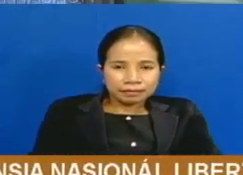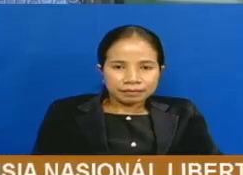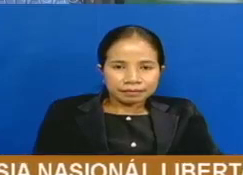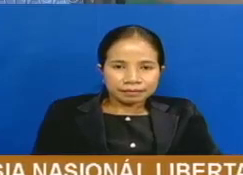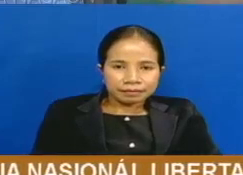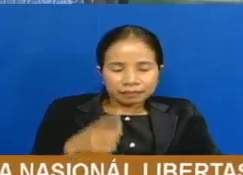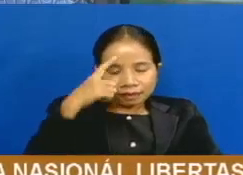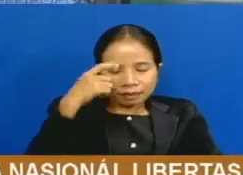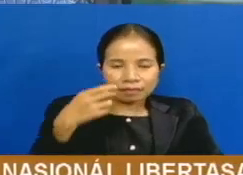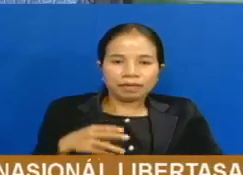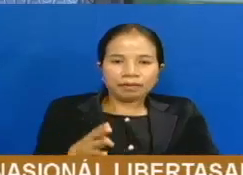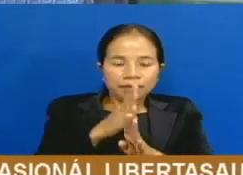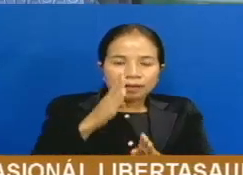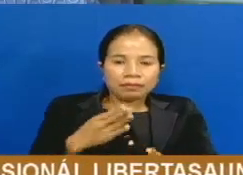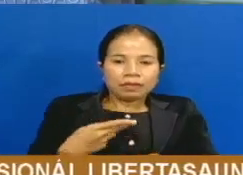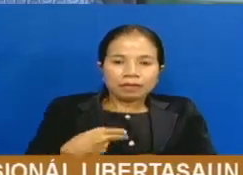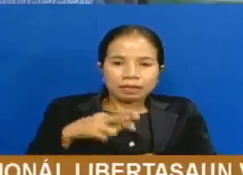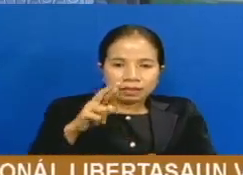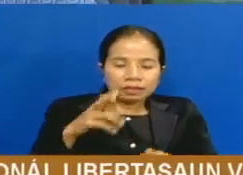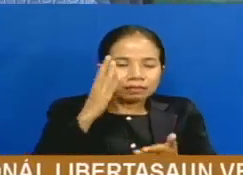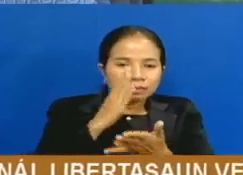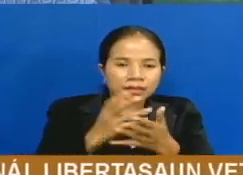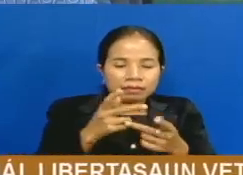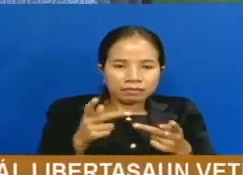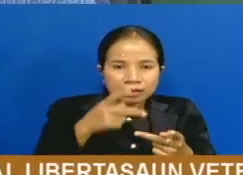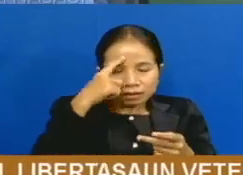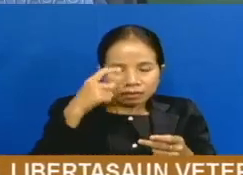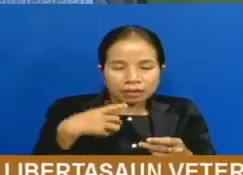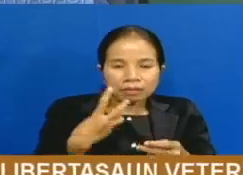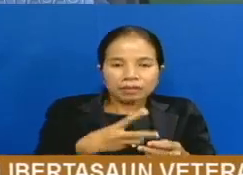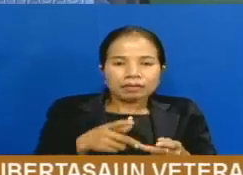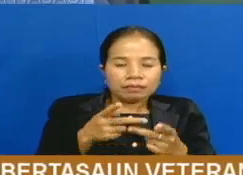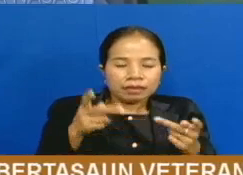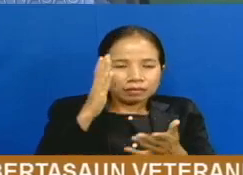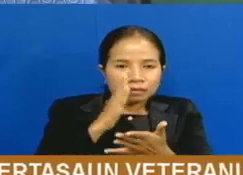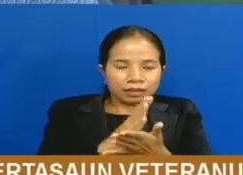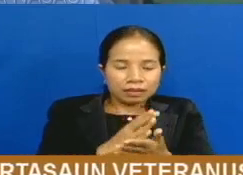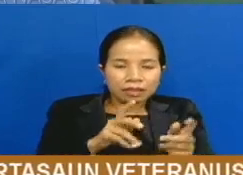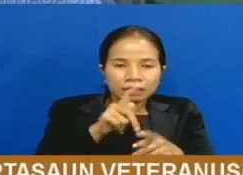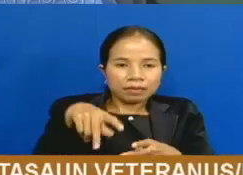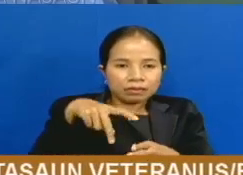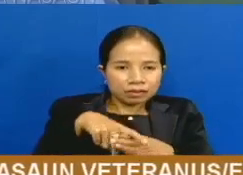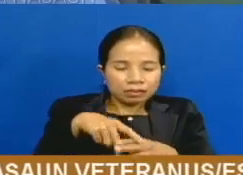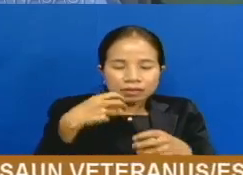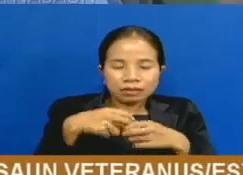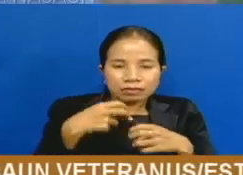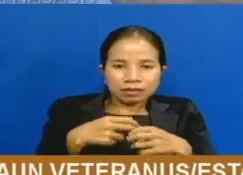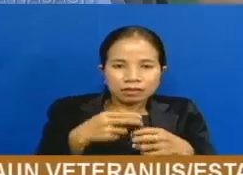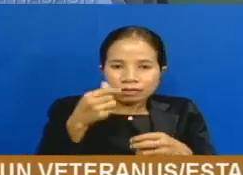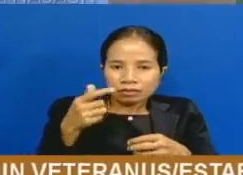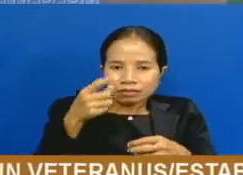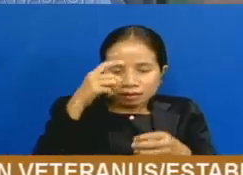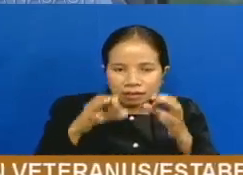hera bemo hera ni ma ukupa fatin liwa tama amnia fatin be atu parkiran ba ema penumpang atu saem susar utuan daruma